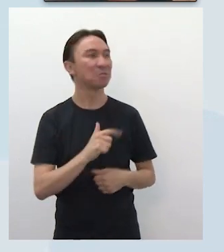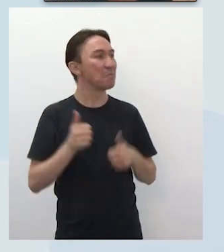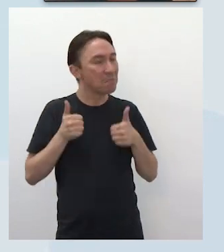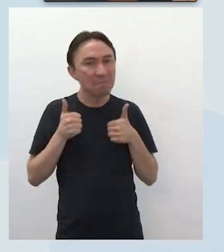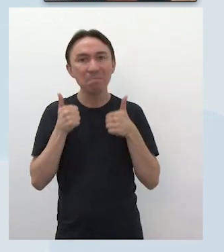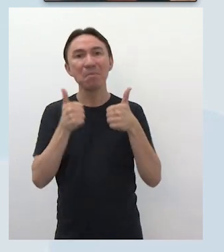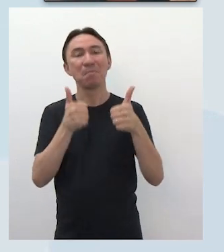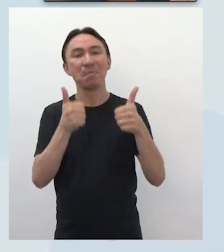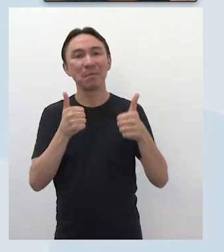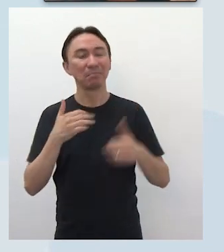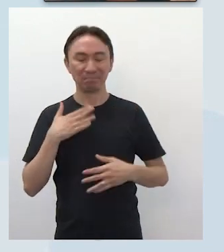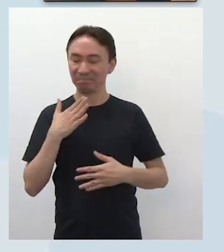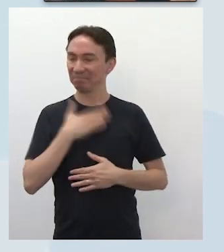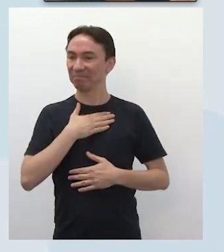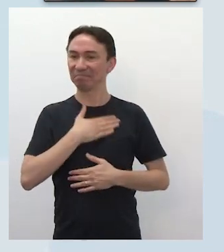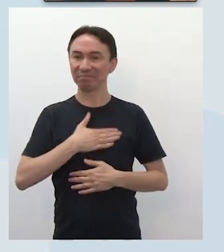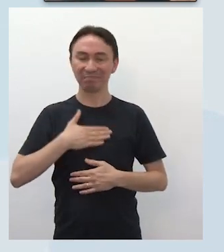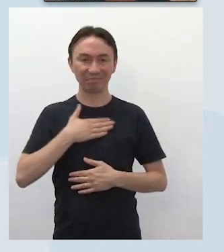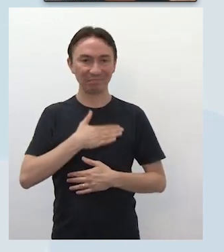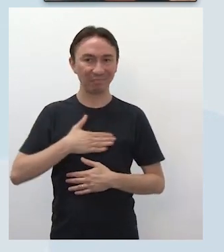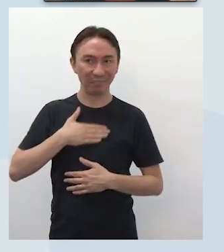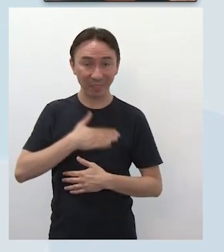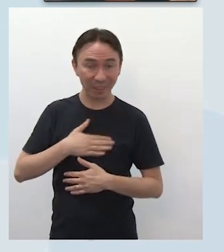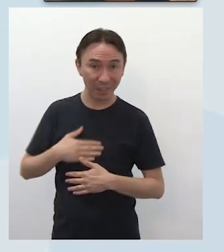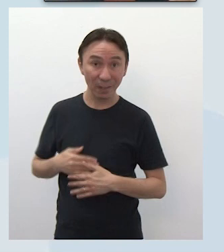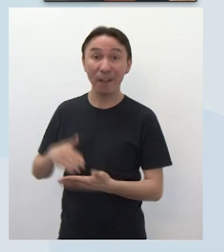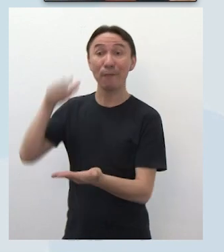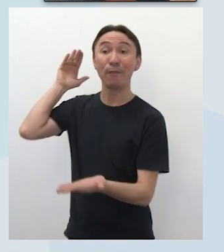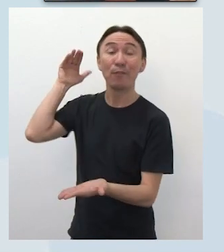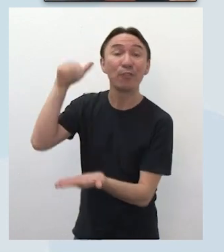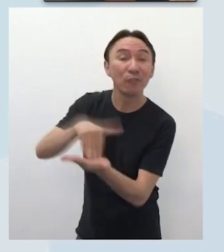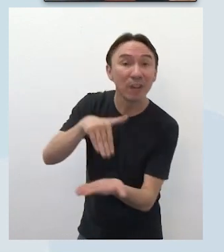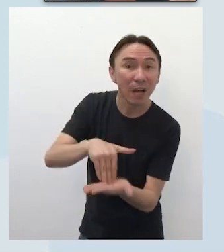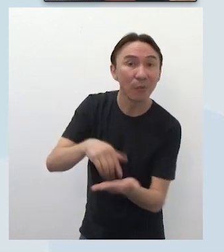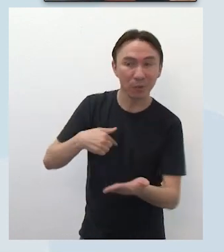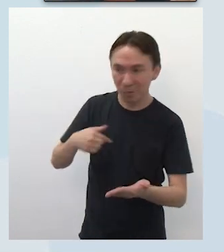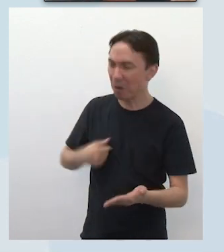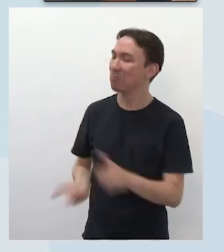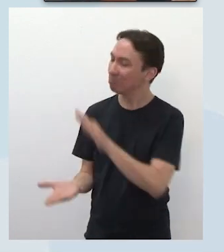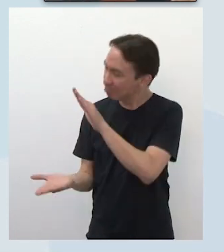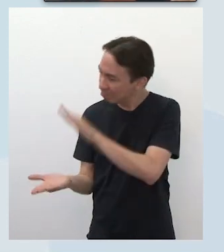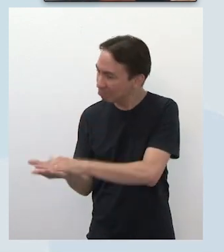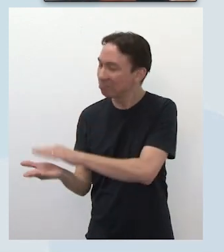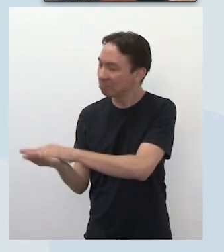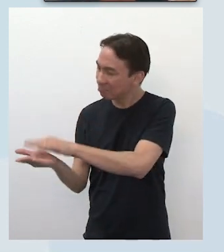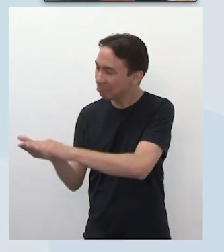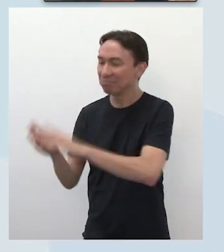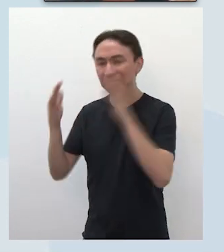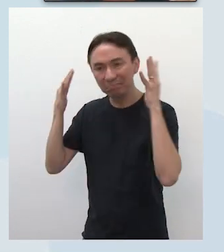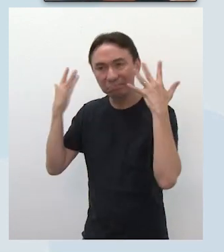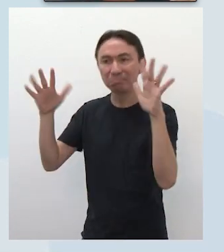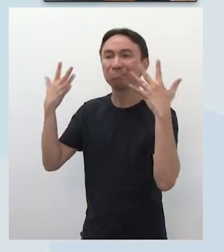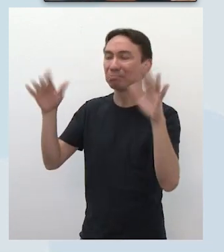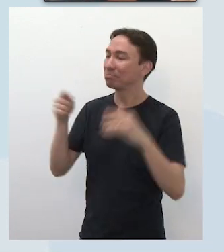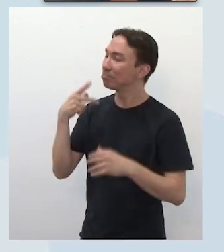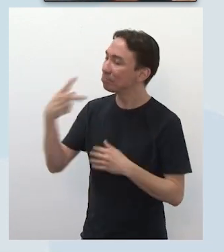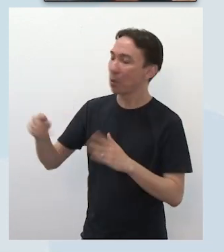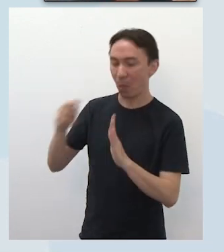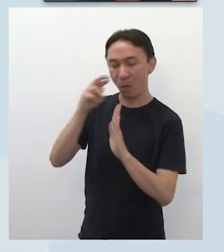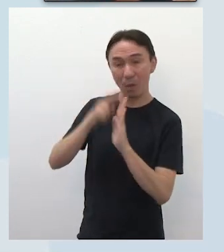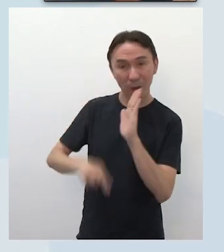eu terminar a minha fala com parabéns pelo seu relatório faz todo sentido, porque antes do parabéns,